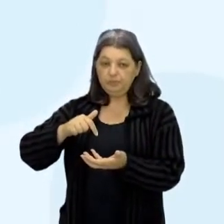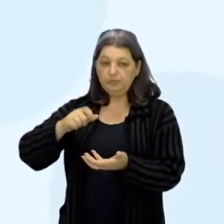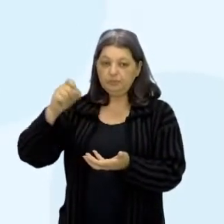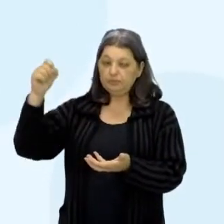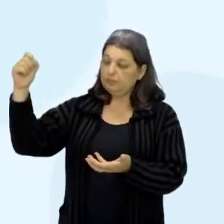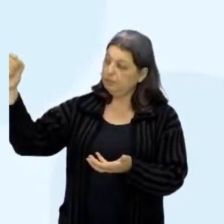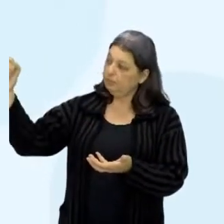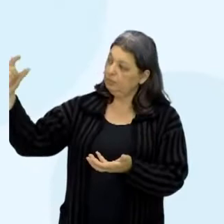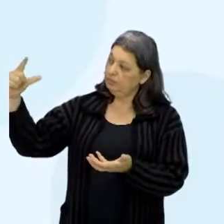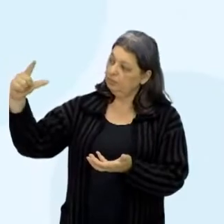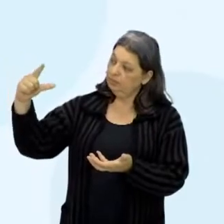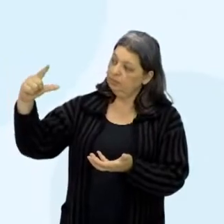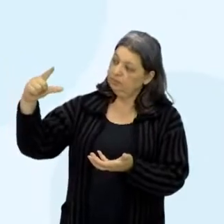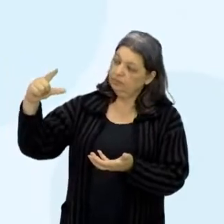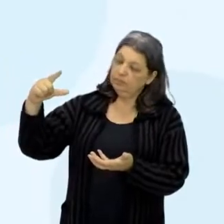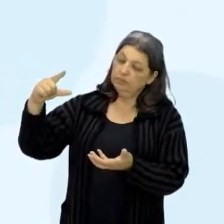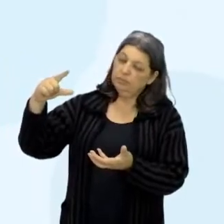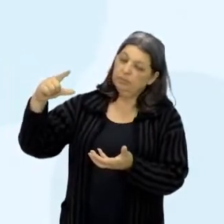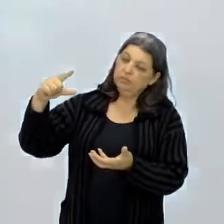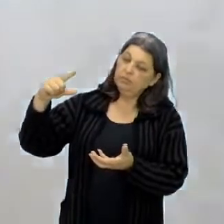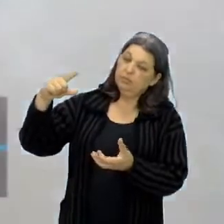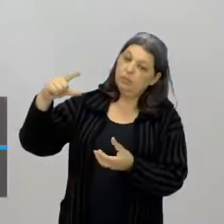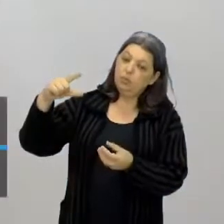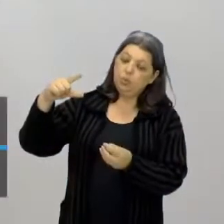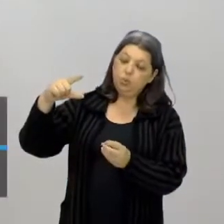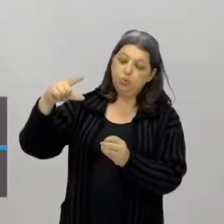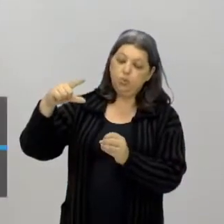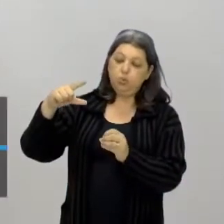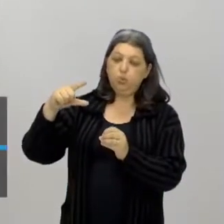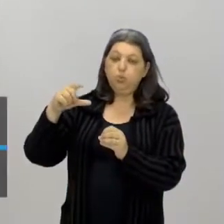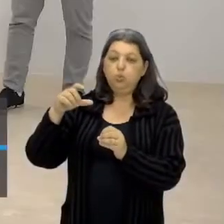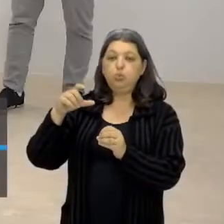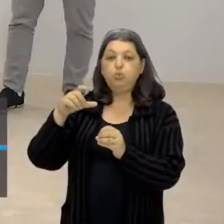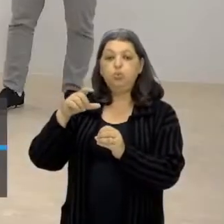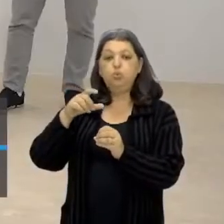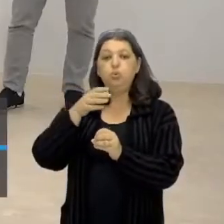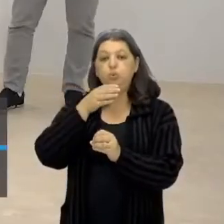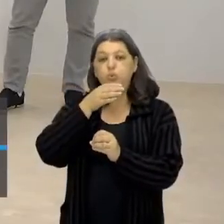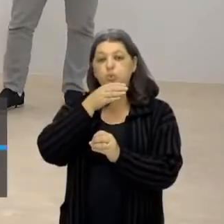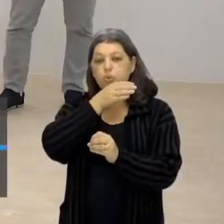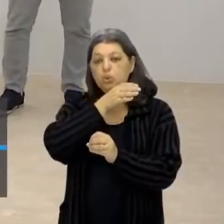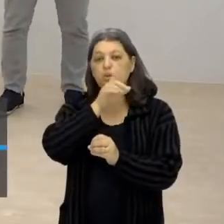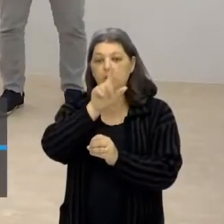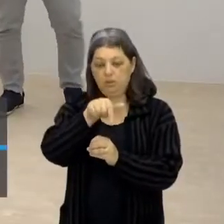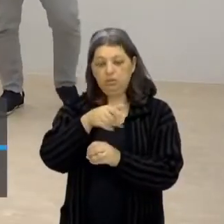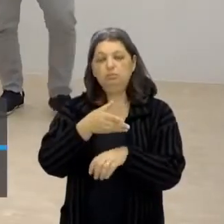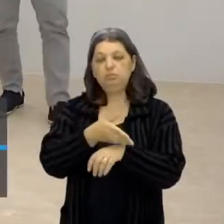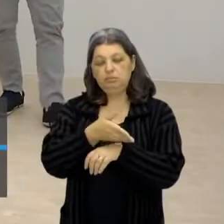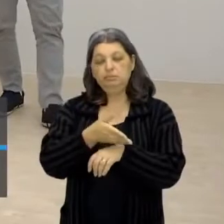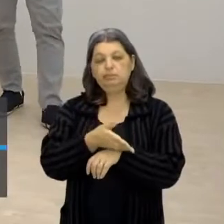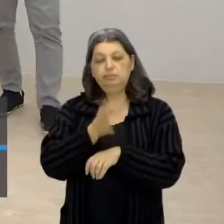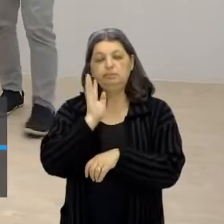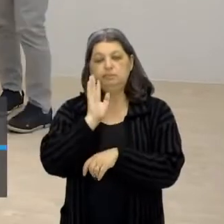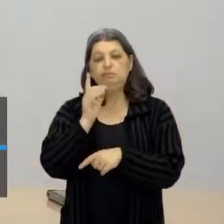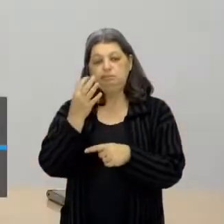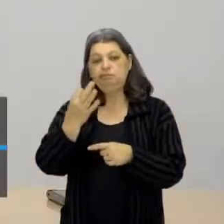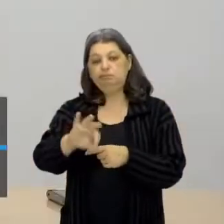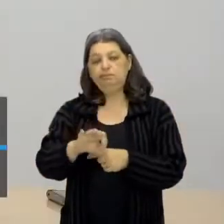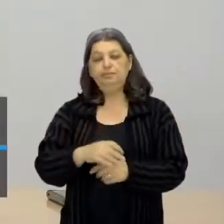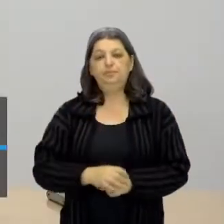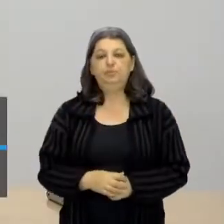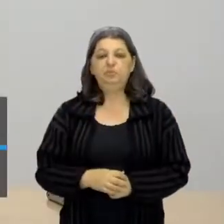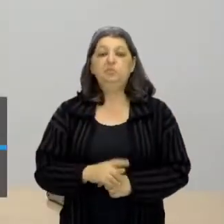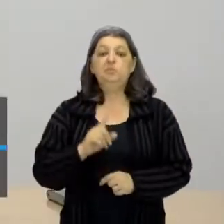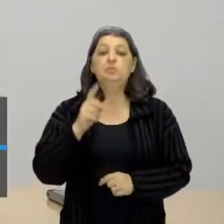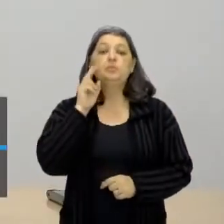a temperatura do planeta. Foi exatamente isso que o pessoal escreveu, uma participação legal. E ali, ó. E a gente tem que lembrar